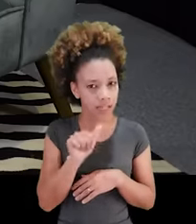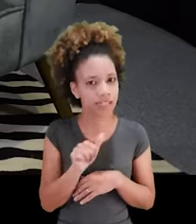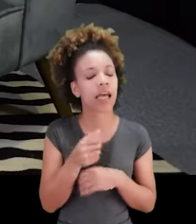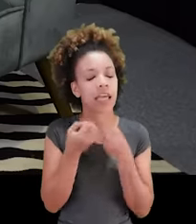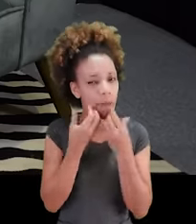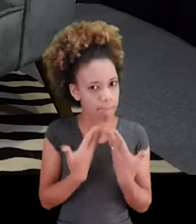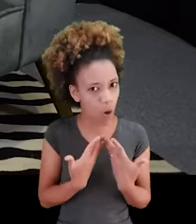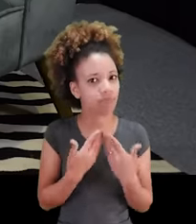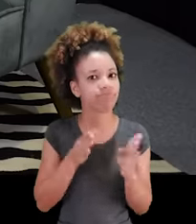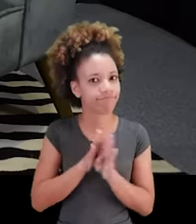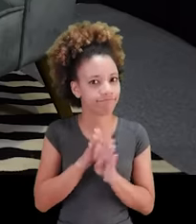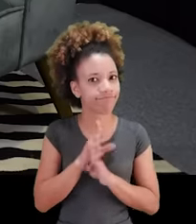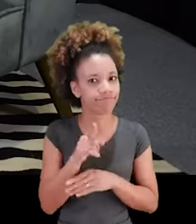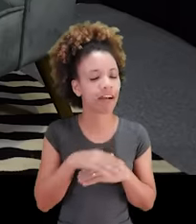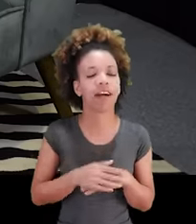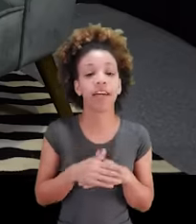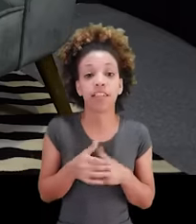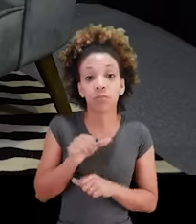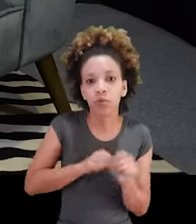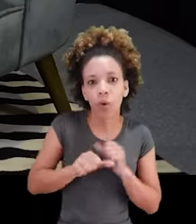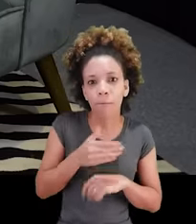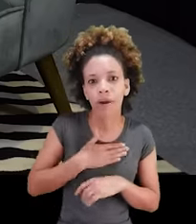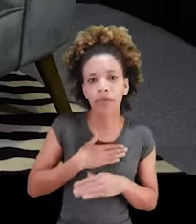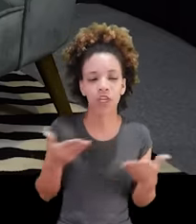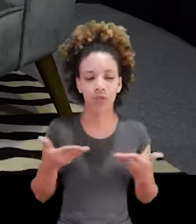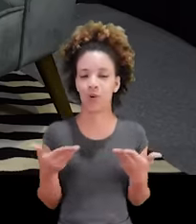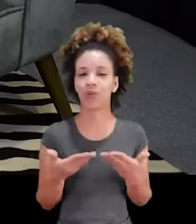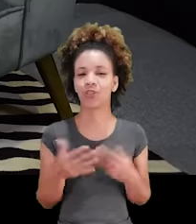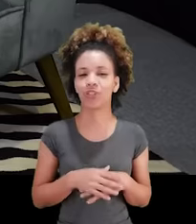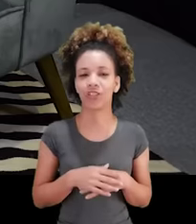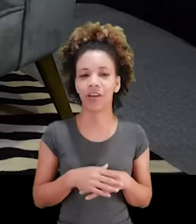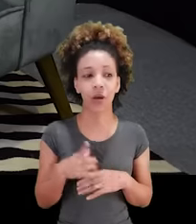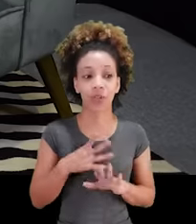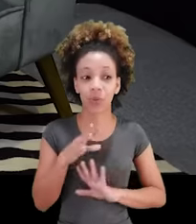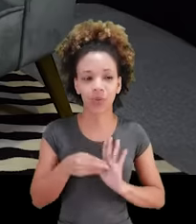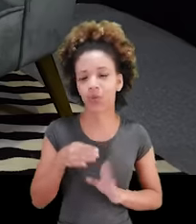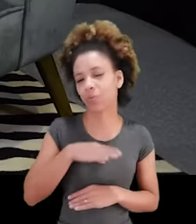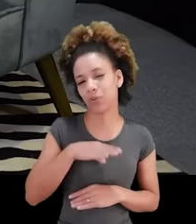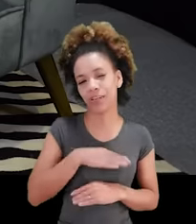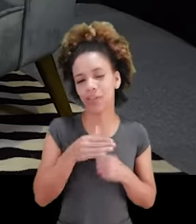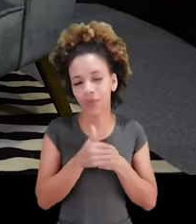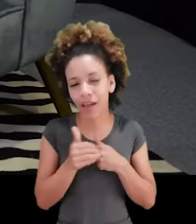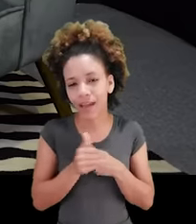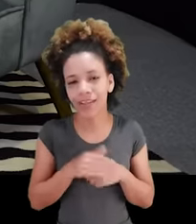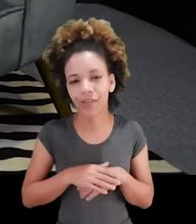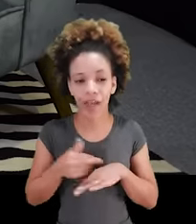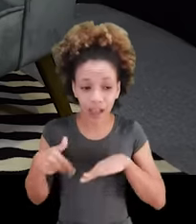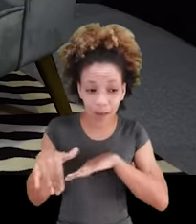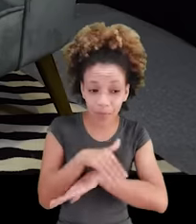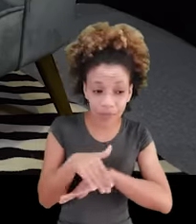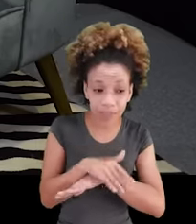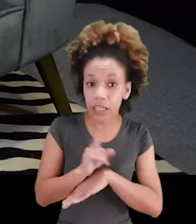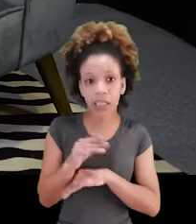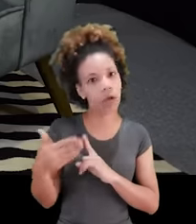muito bom. E, cara, muita coisa mudou pra mim. E hoje eu sou um cara que tem um público português, as pessoas... Eu ando na rua, o português